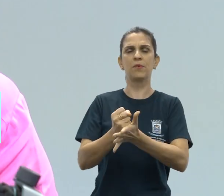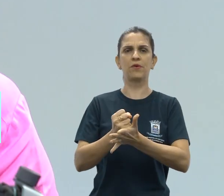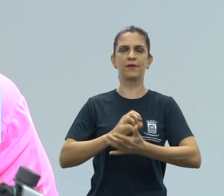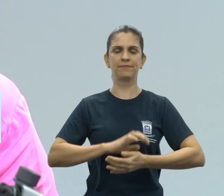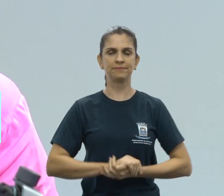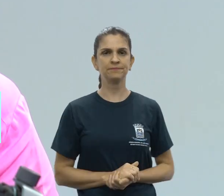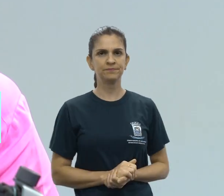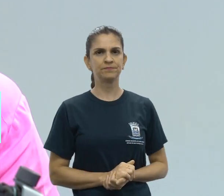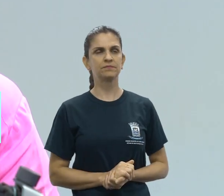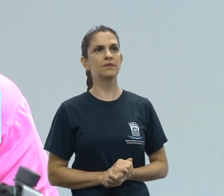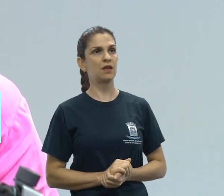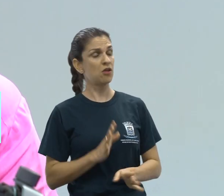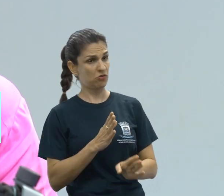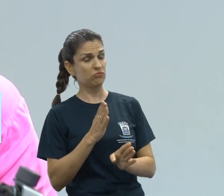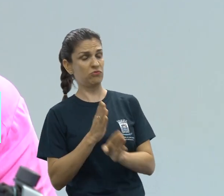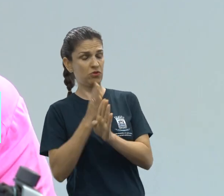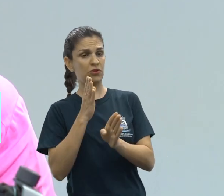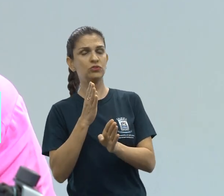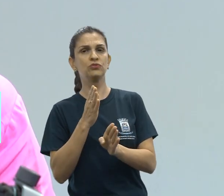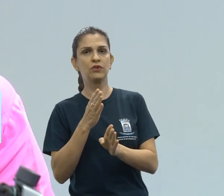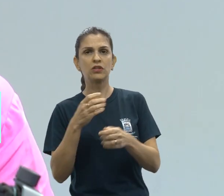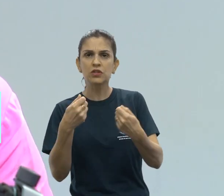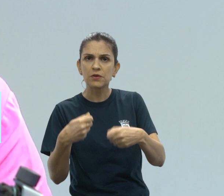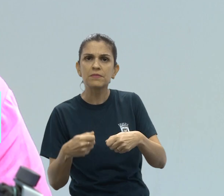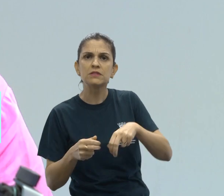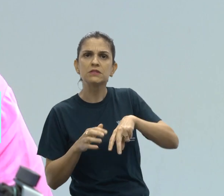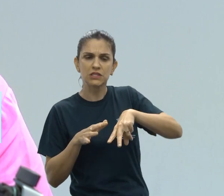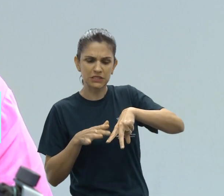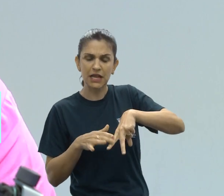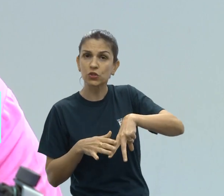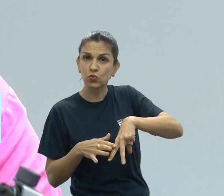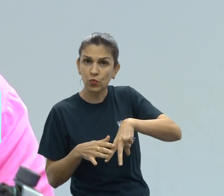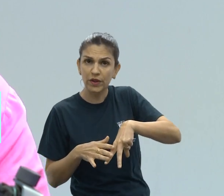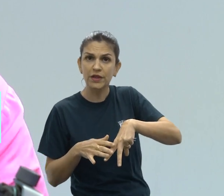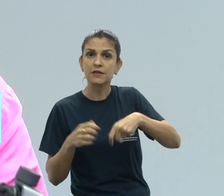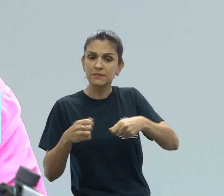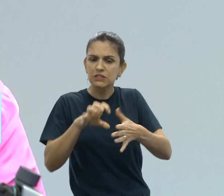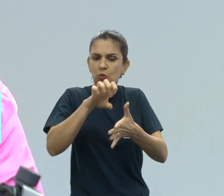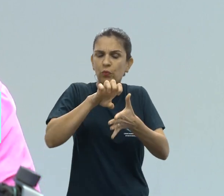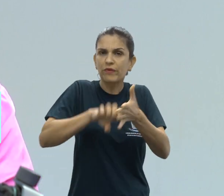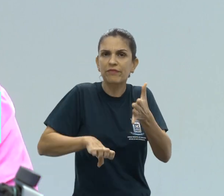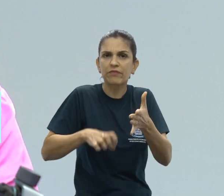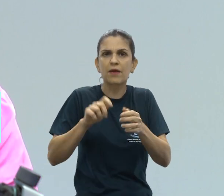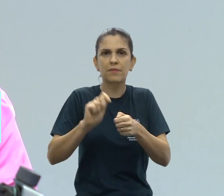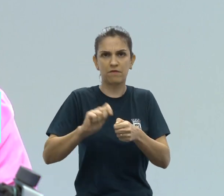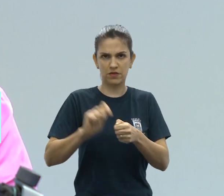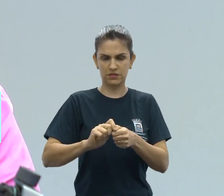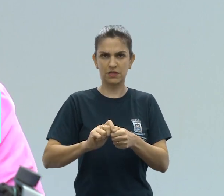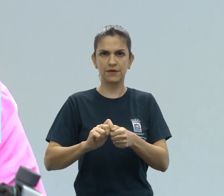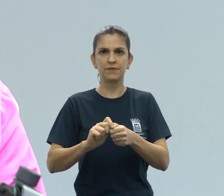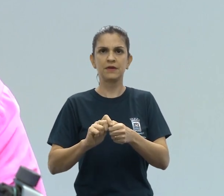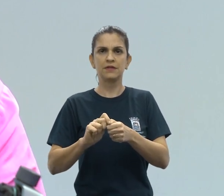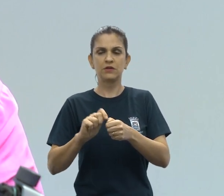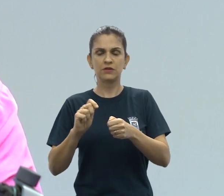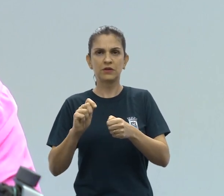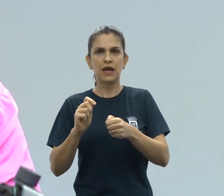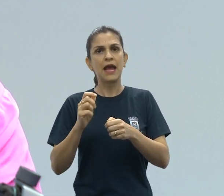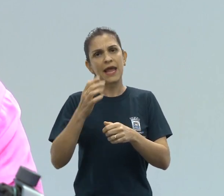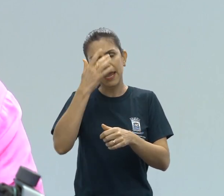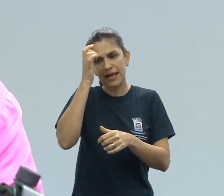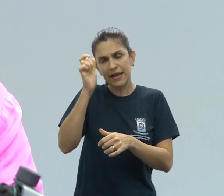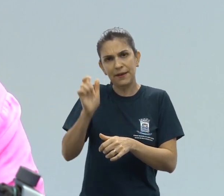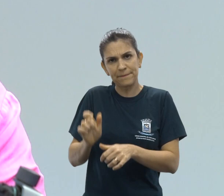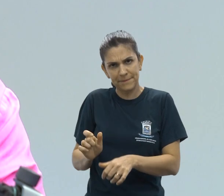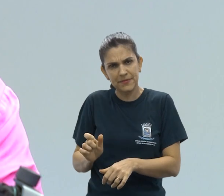vez identificado que o paciente precisa realizar um exame, ele estando inserido na regulação, nós